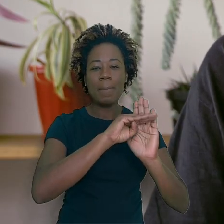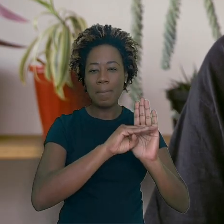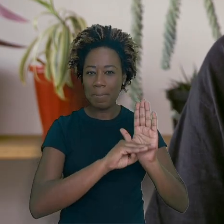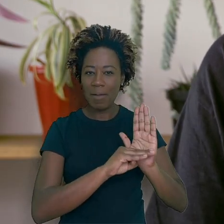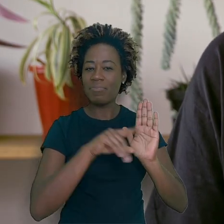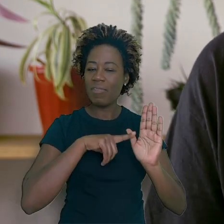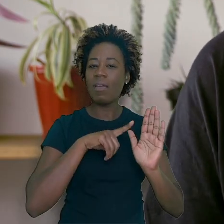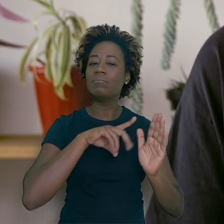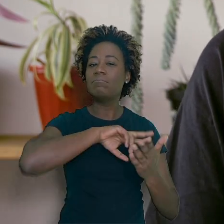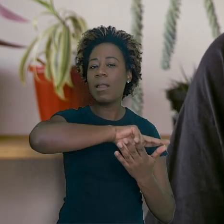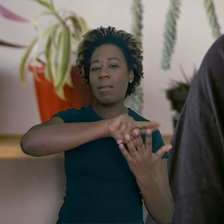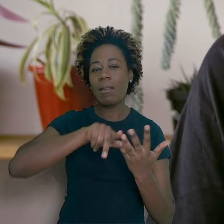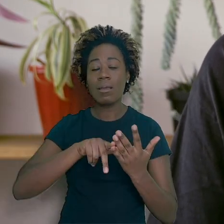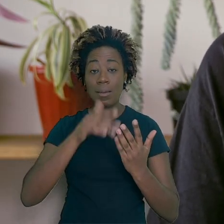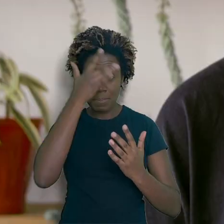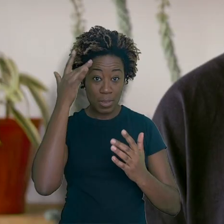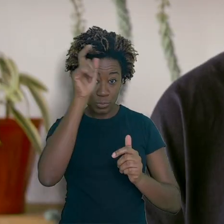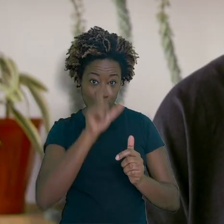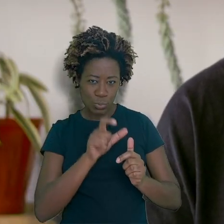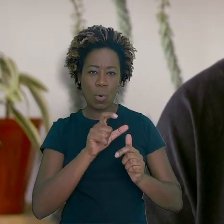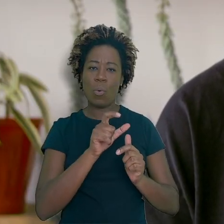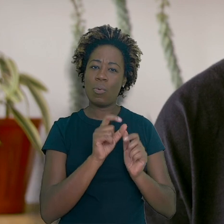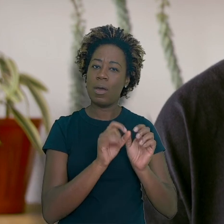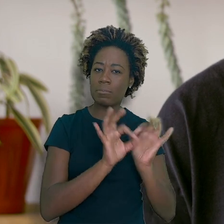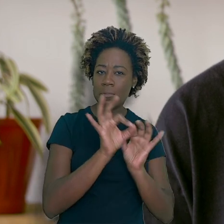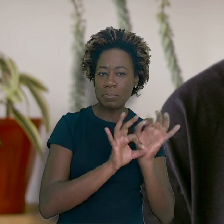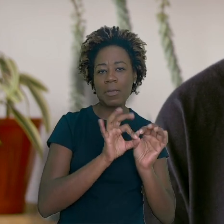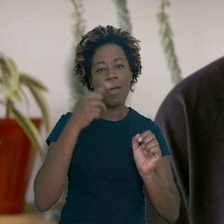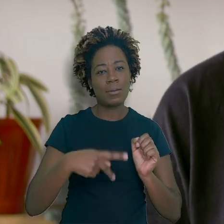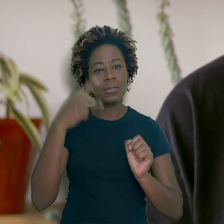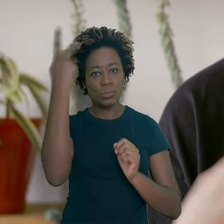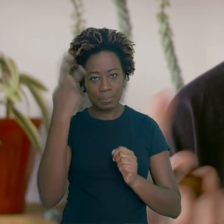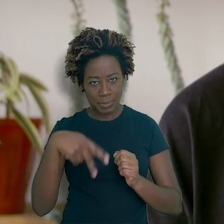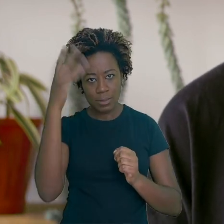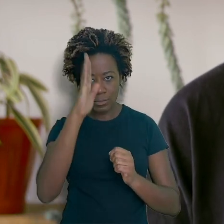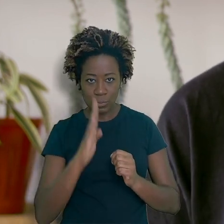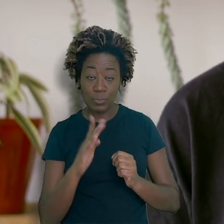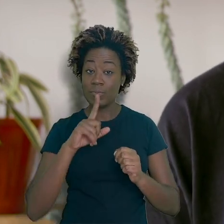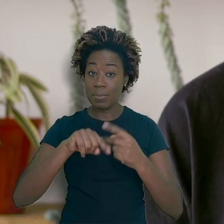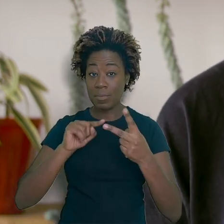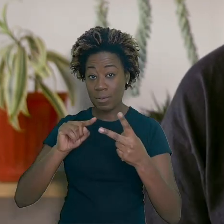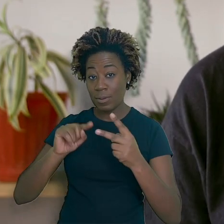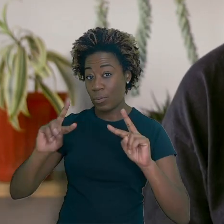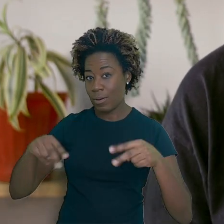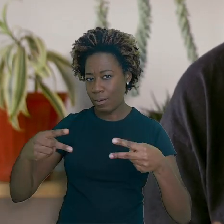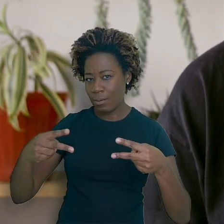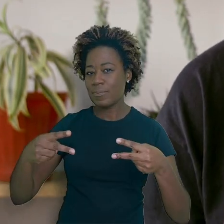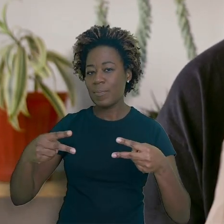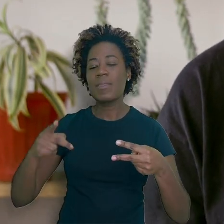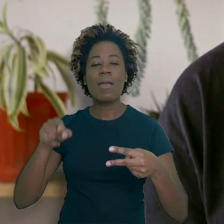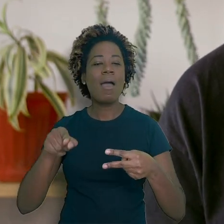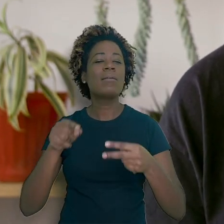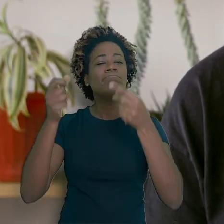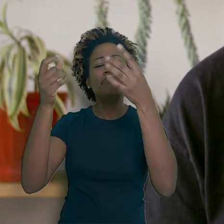há uma diversidade de atuações para um produtor, né, de forma bem específica aqui no nosso país. Eu vou deixar também um outro link de um vídeo também